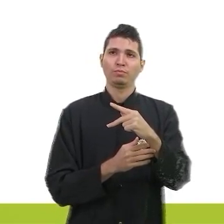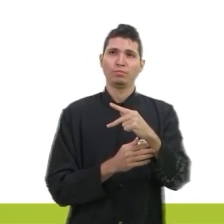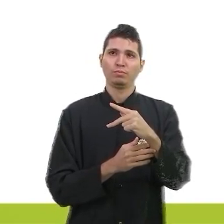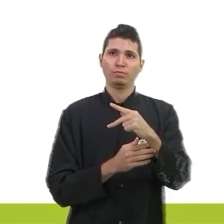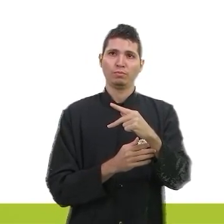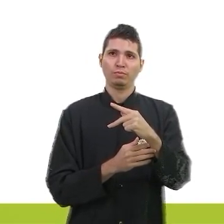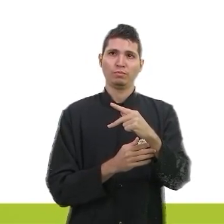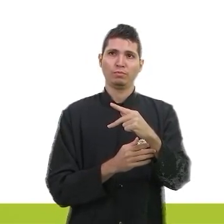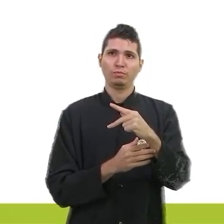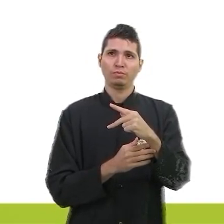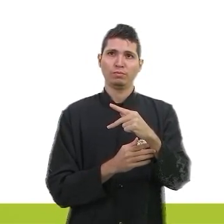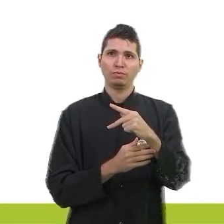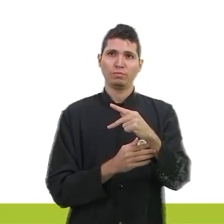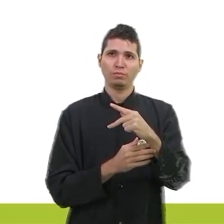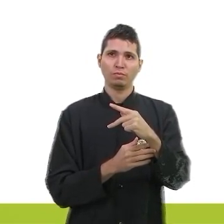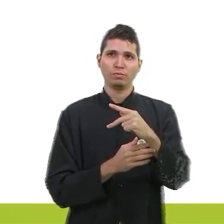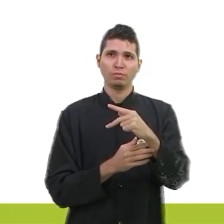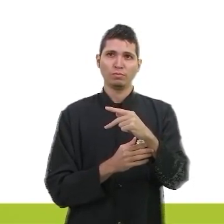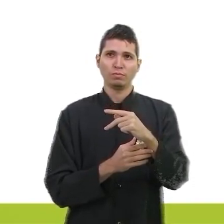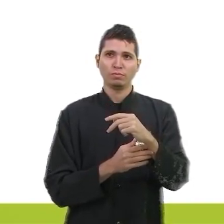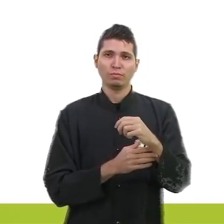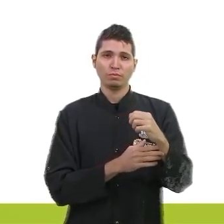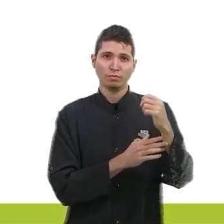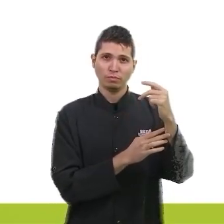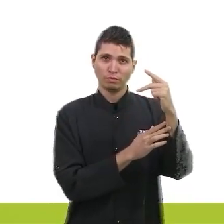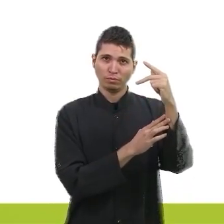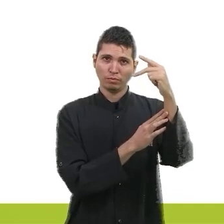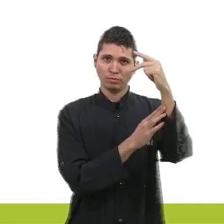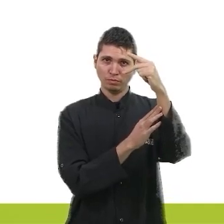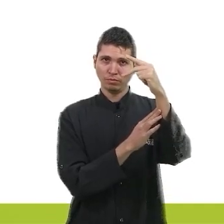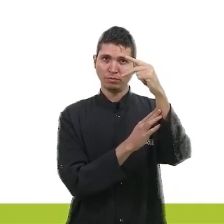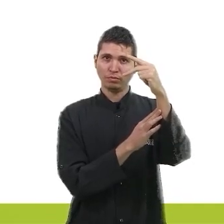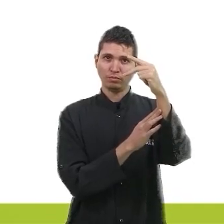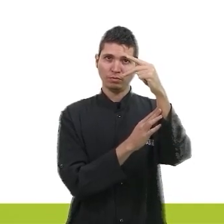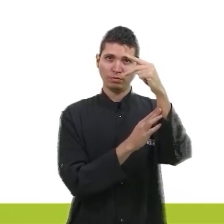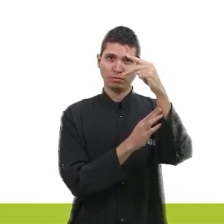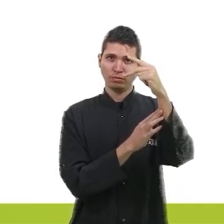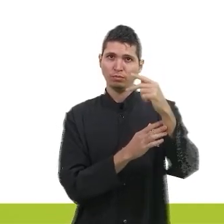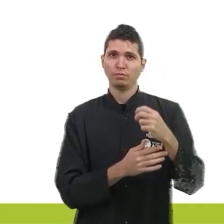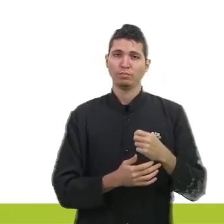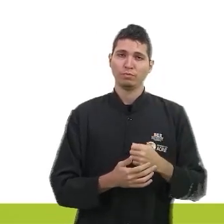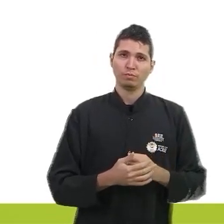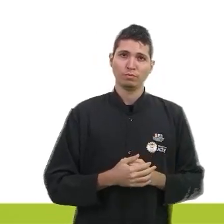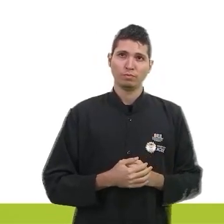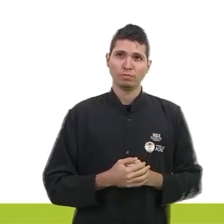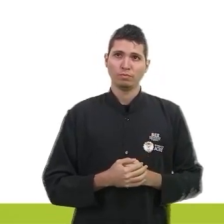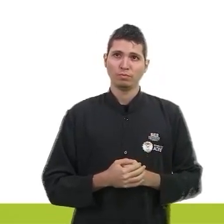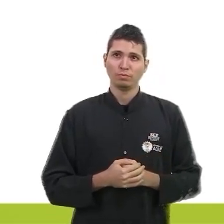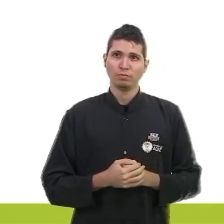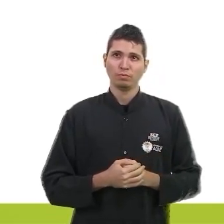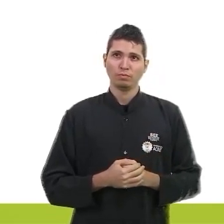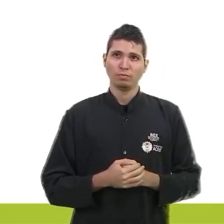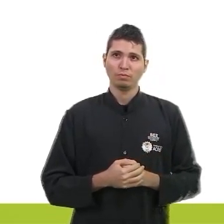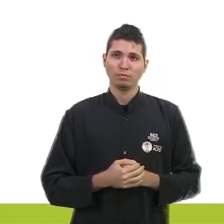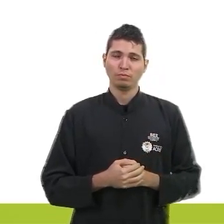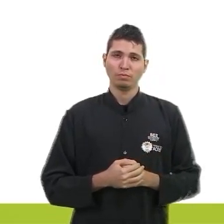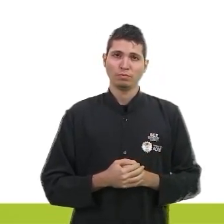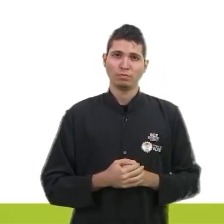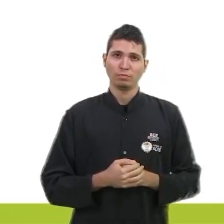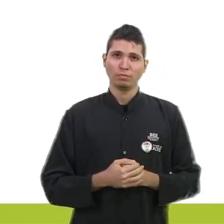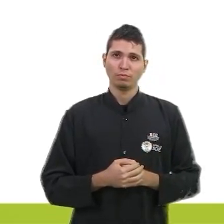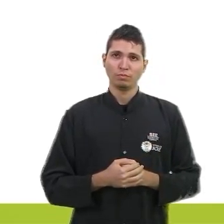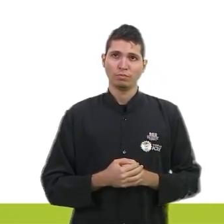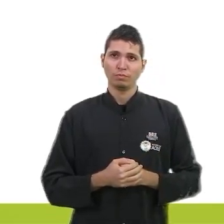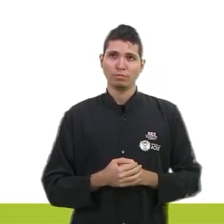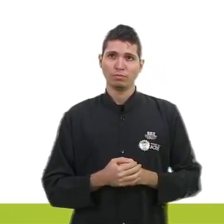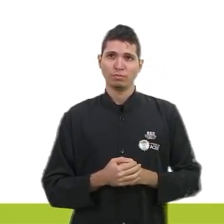um ponto P, duas linhas. Esse ponto P, duas linhas, tem coordenada y. Em outras palavras, esse